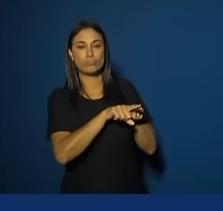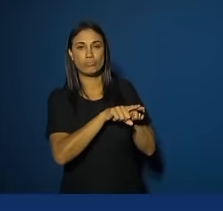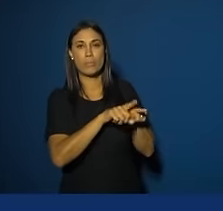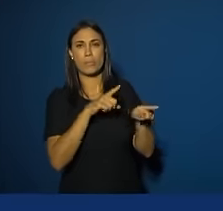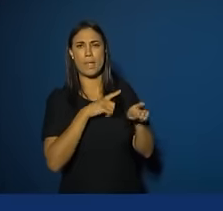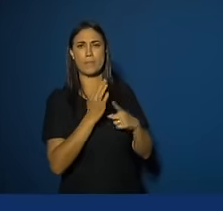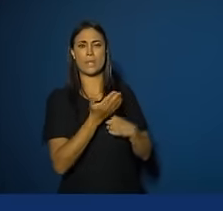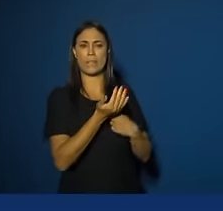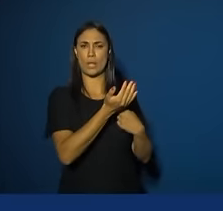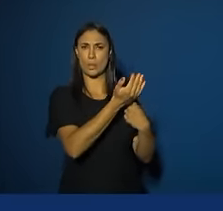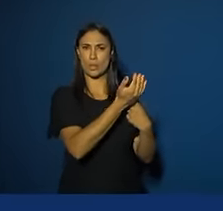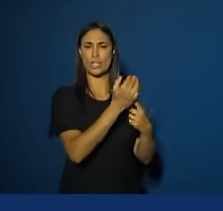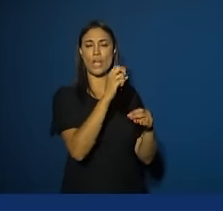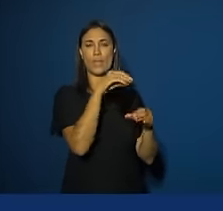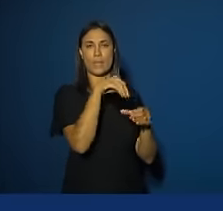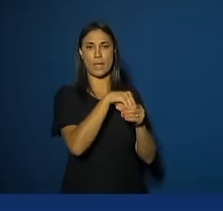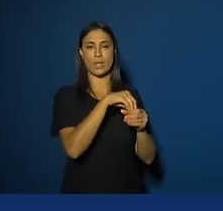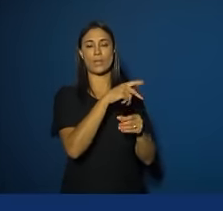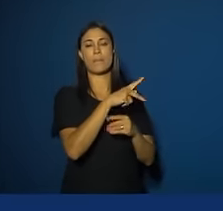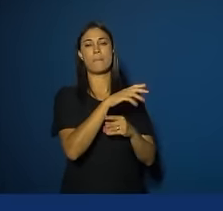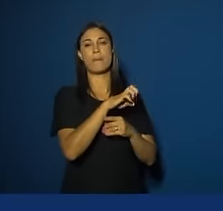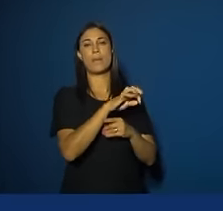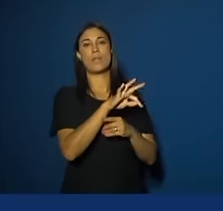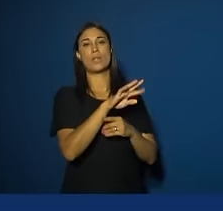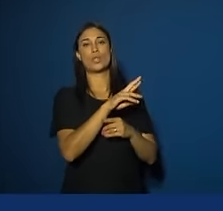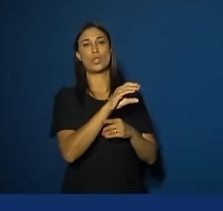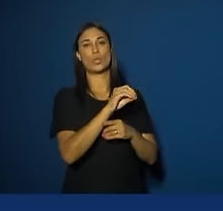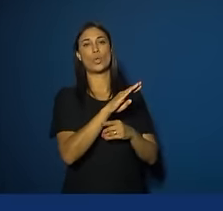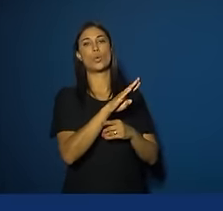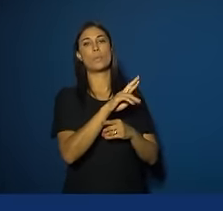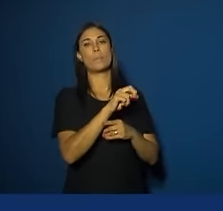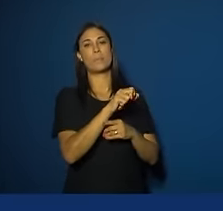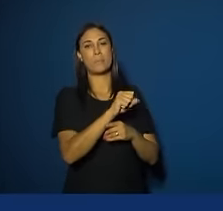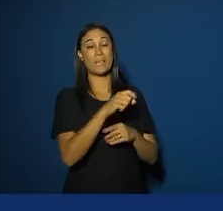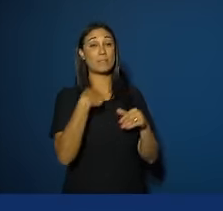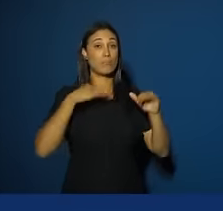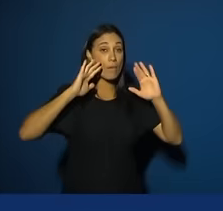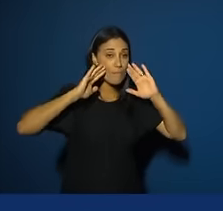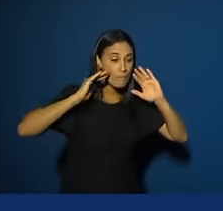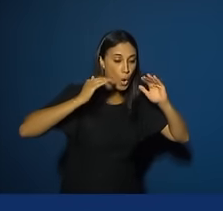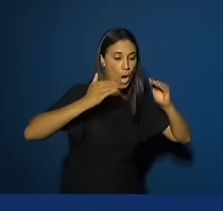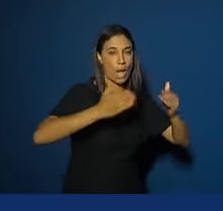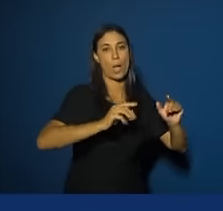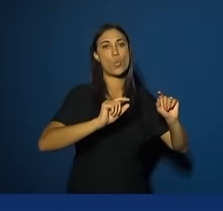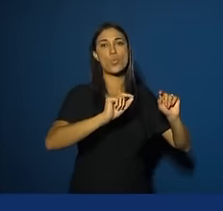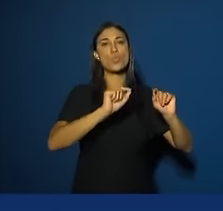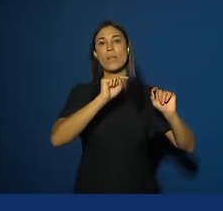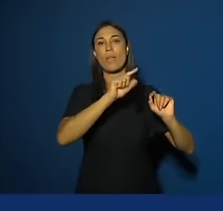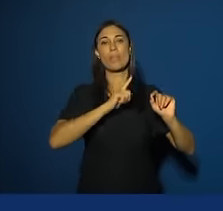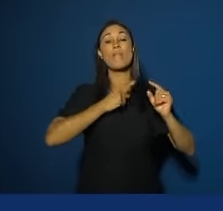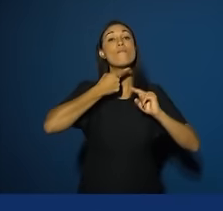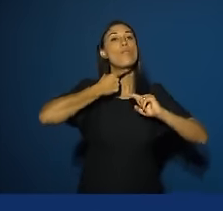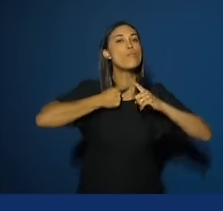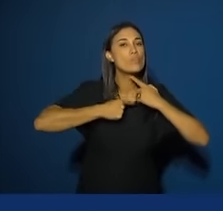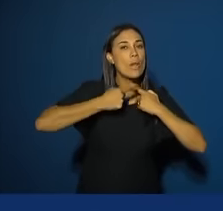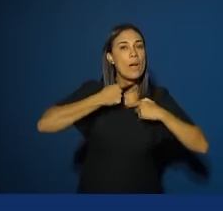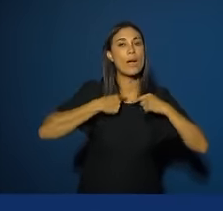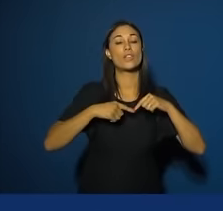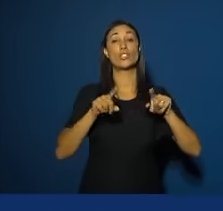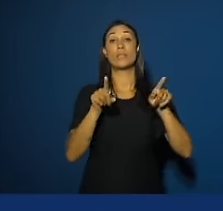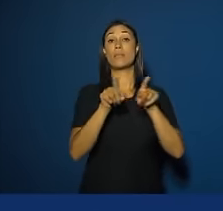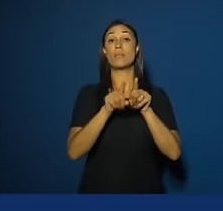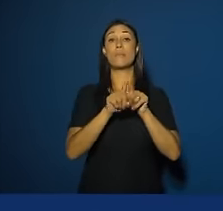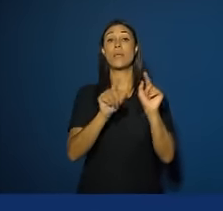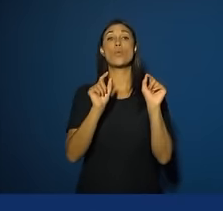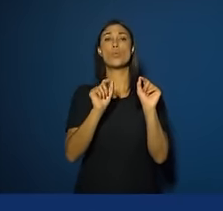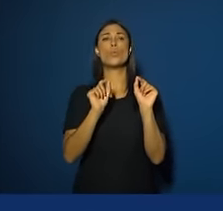muita tecnologia na Petrobras eu vi com muito bons olhos a Petrobras focar naquilo que ela tem vocação e que